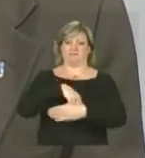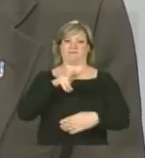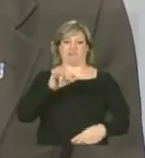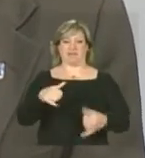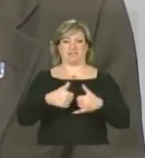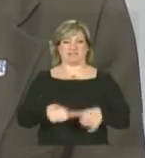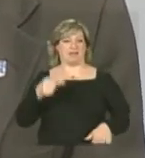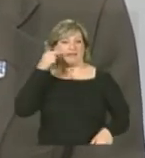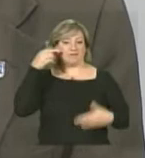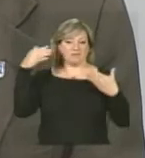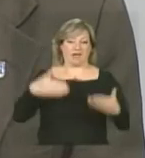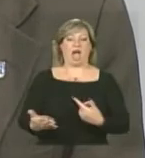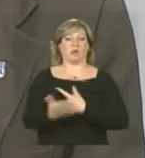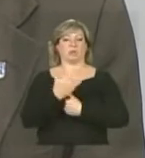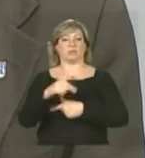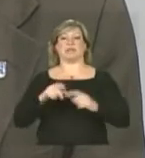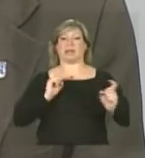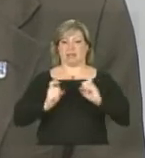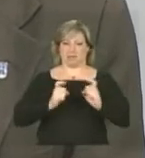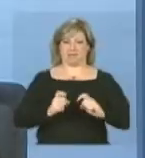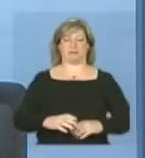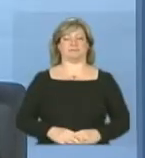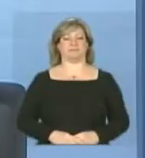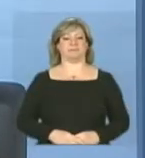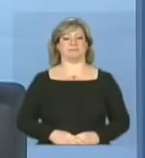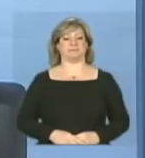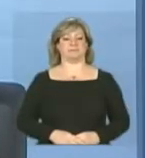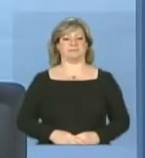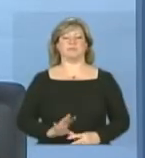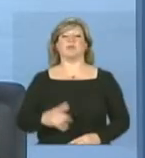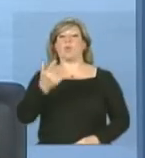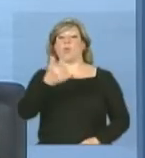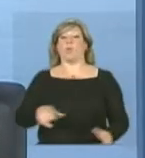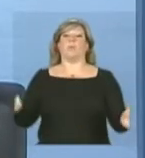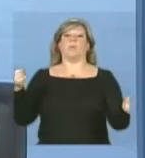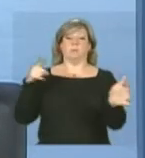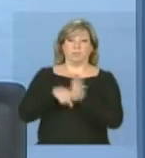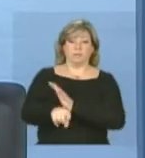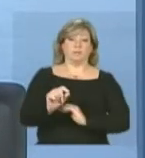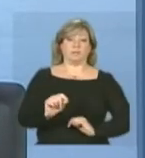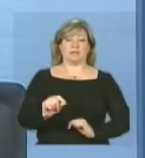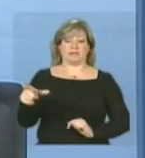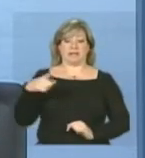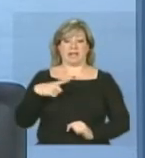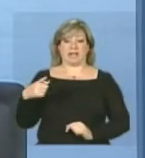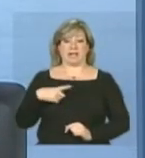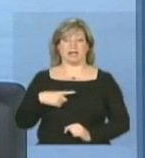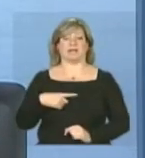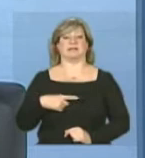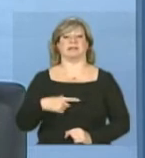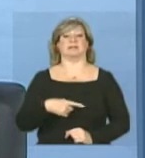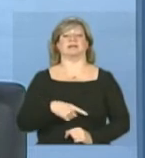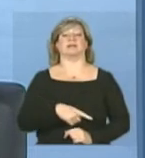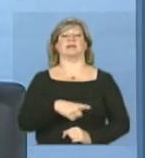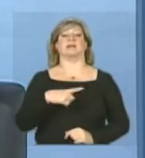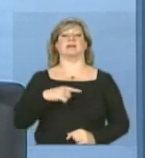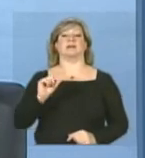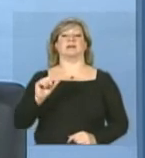presente também, nos auxiliando nesse debate. A nossa próxima pergunta é de Nildes Andrade, presidente